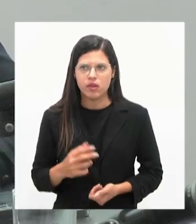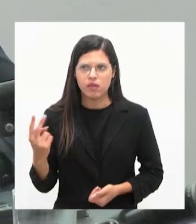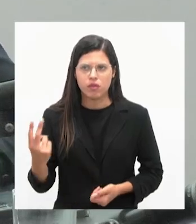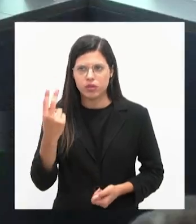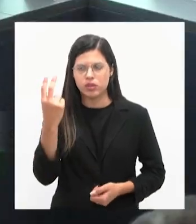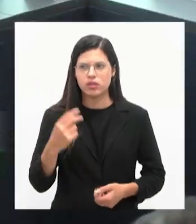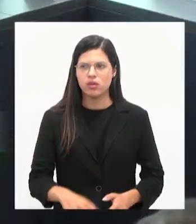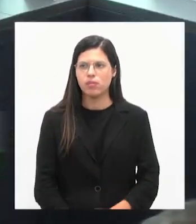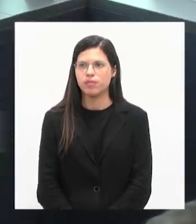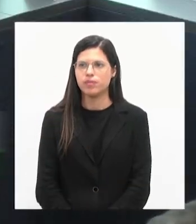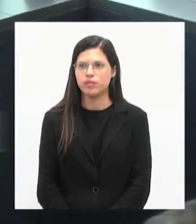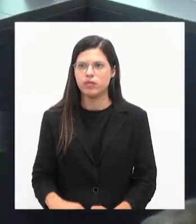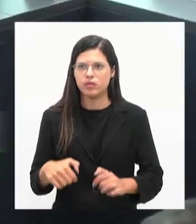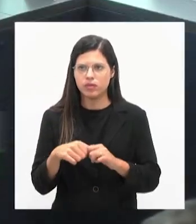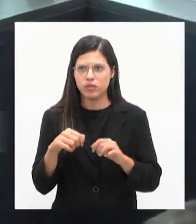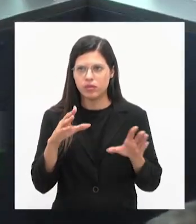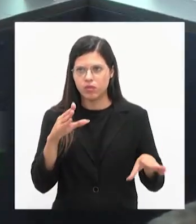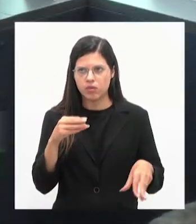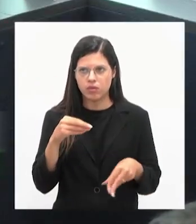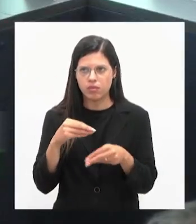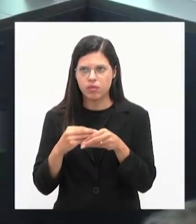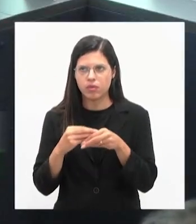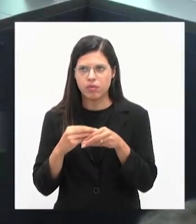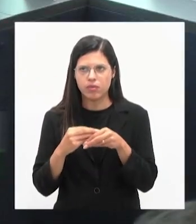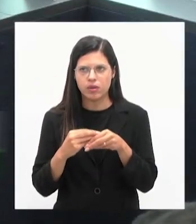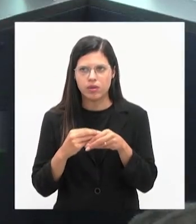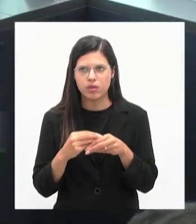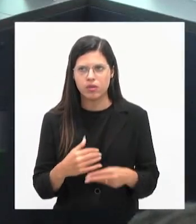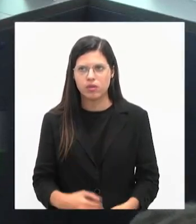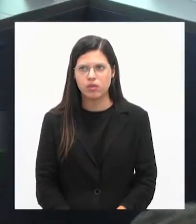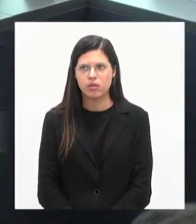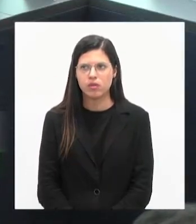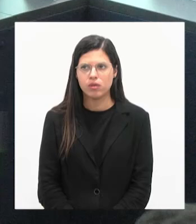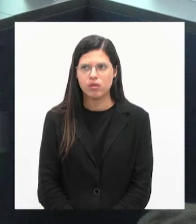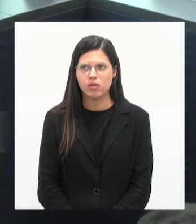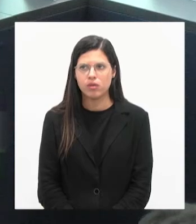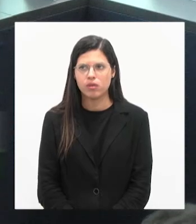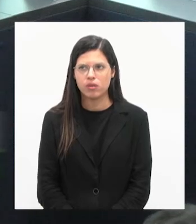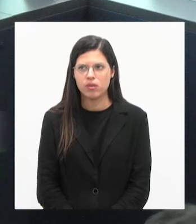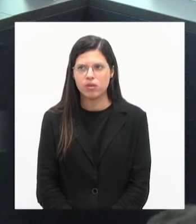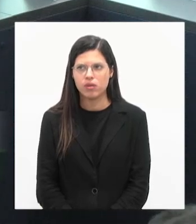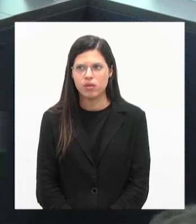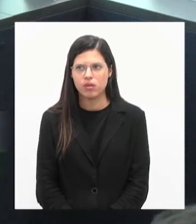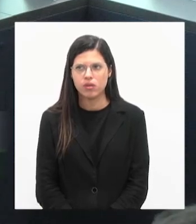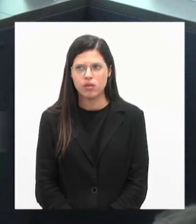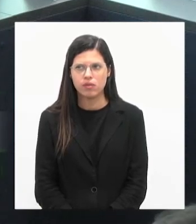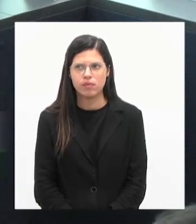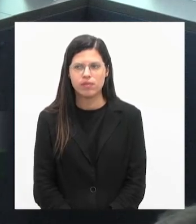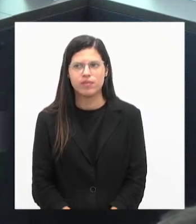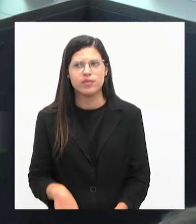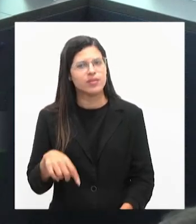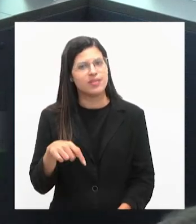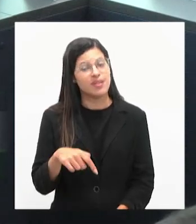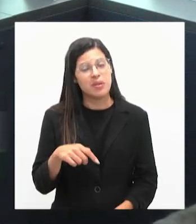As palavras de Vossa Excelência, eu vou mais além. Eu vou dizer que será uma crise administrativa que está derrubando o secretário, hein?